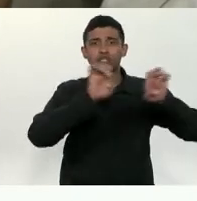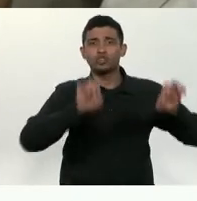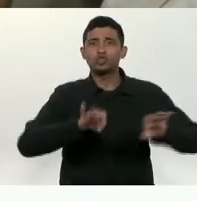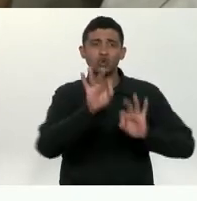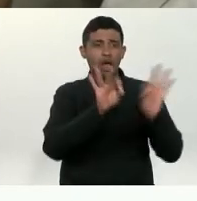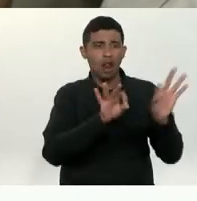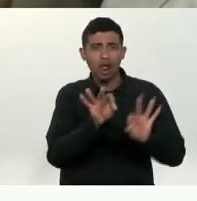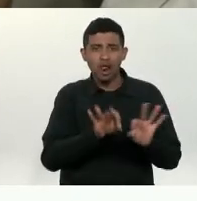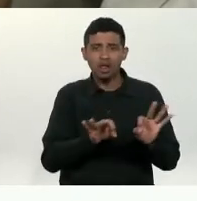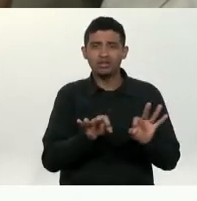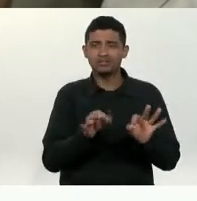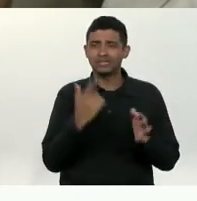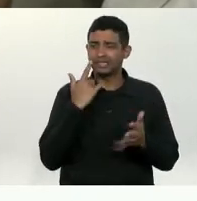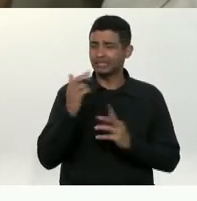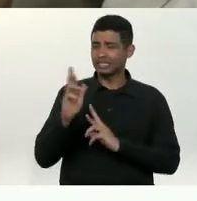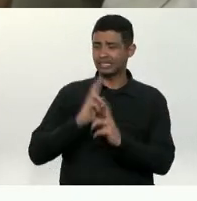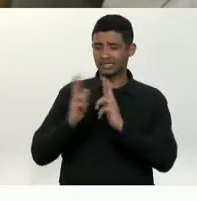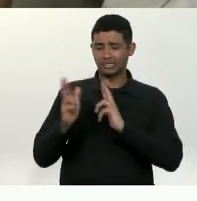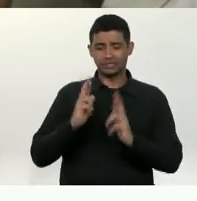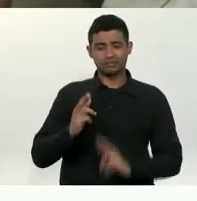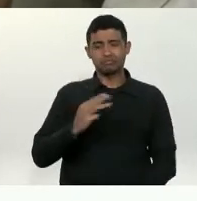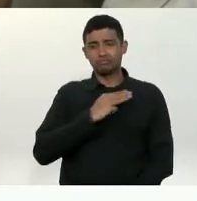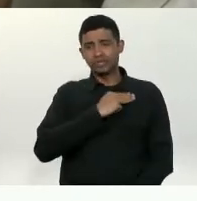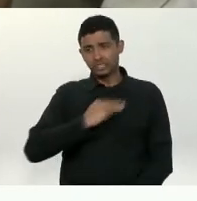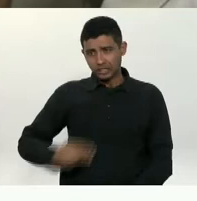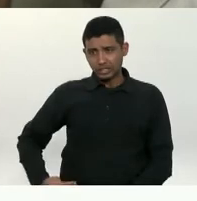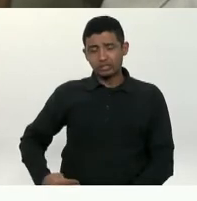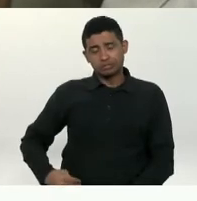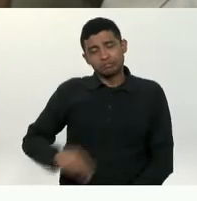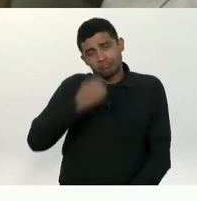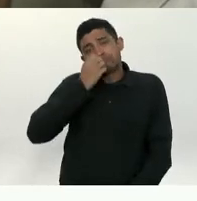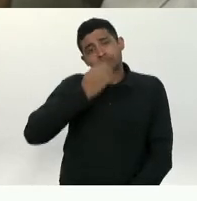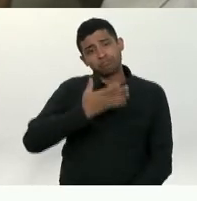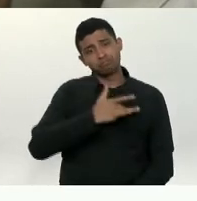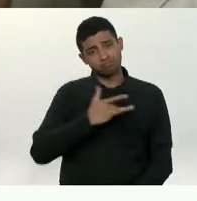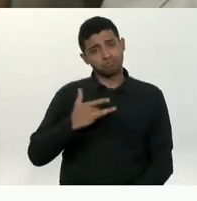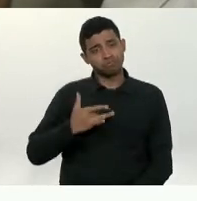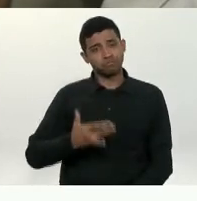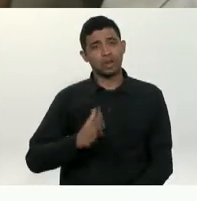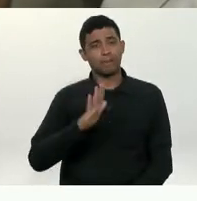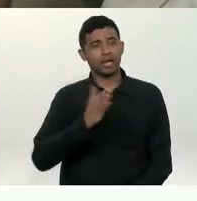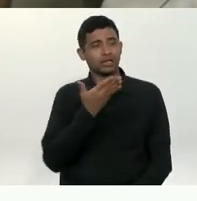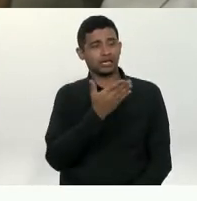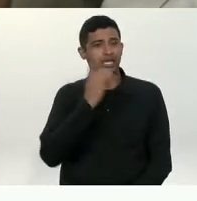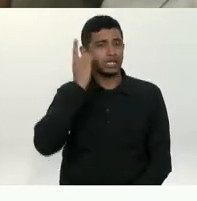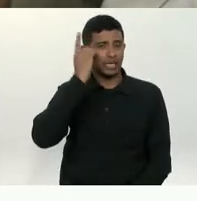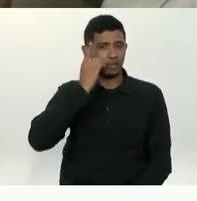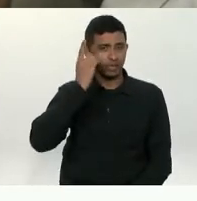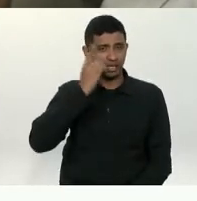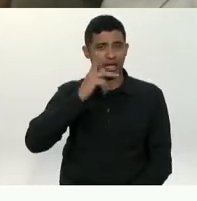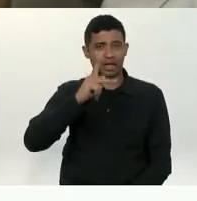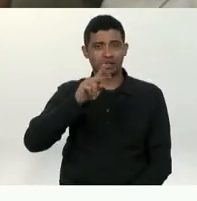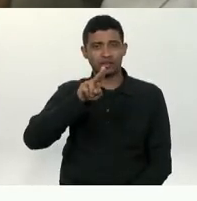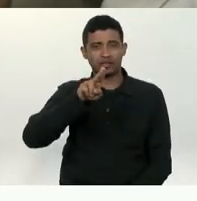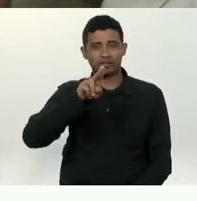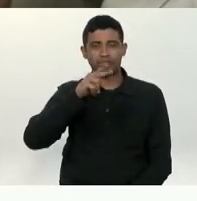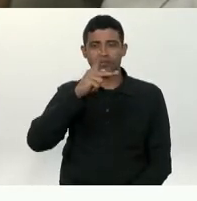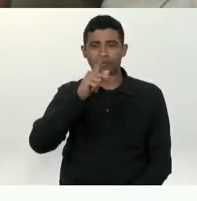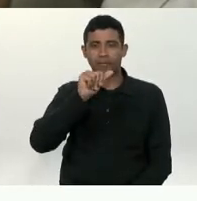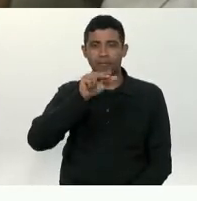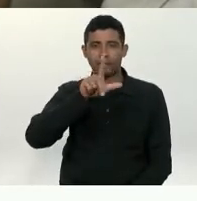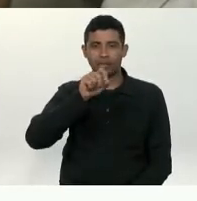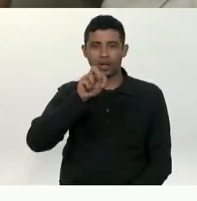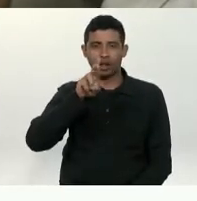relacionamento com os ministros tem sido extremamente saudável. Agora, o deputado Paulo Ramos, lá embaixo agora, numa discussão